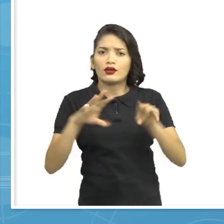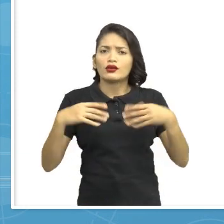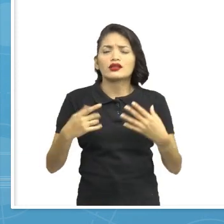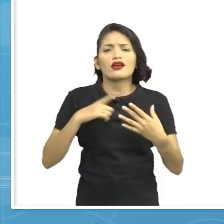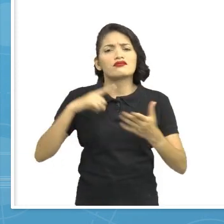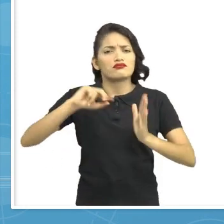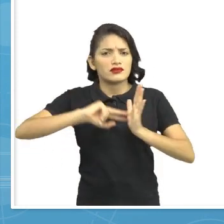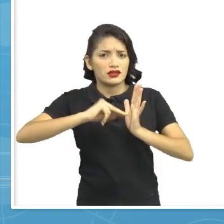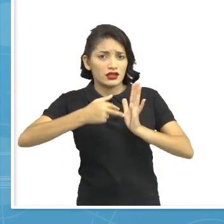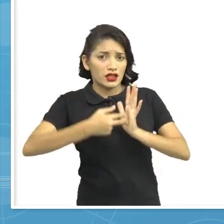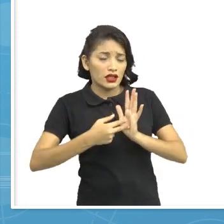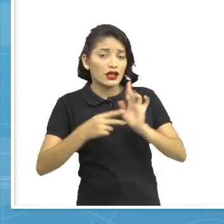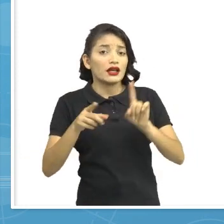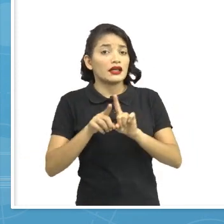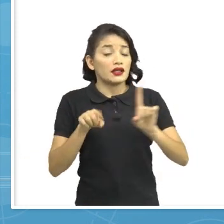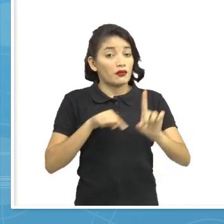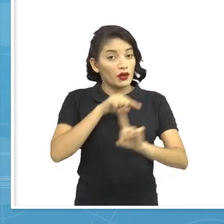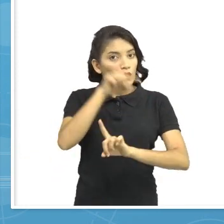significados e